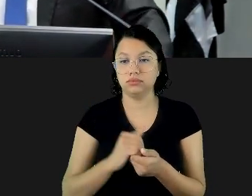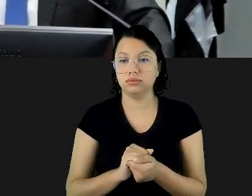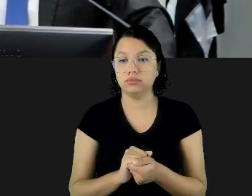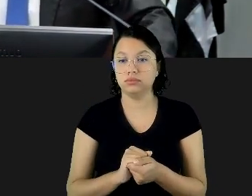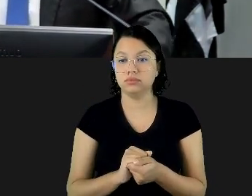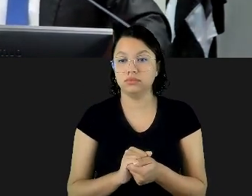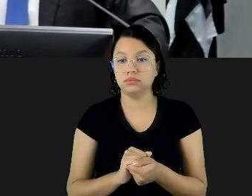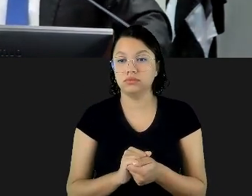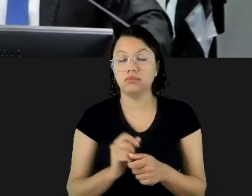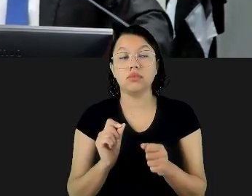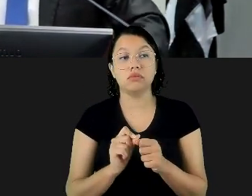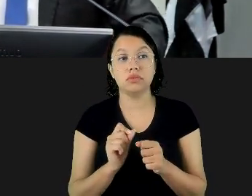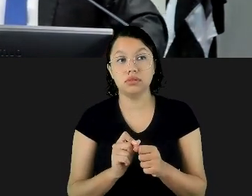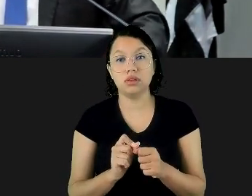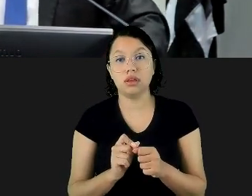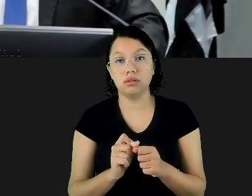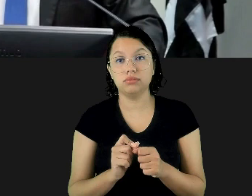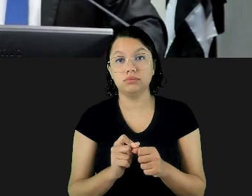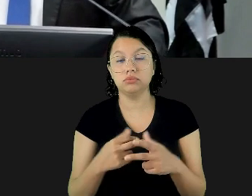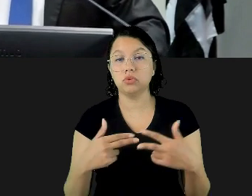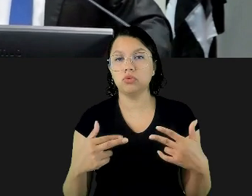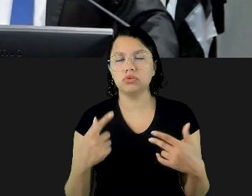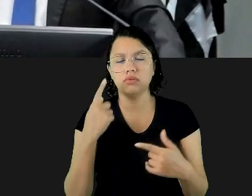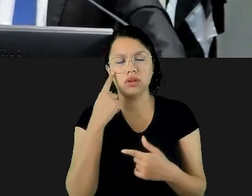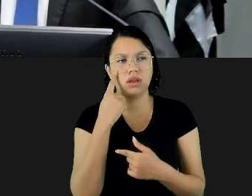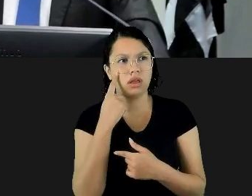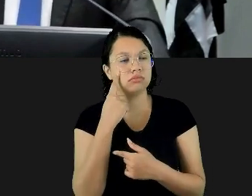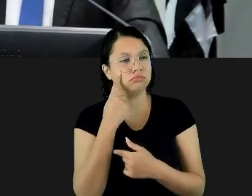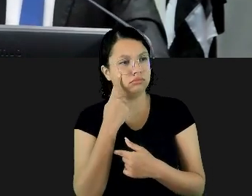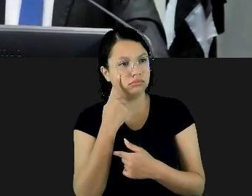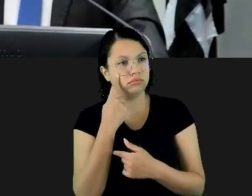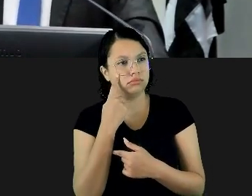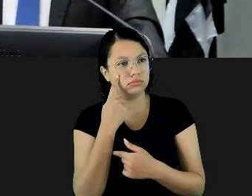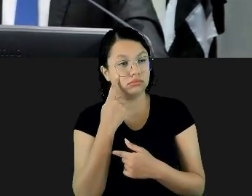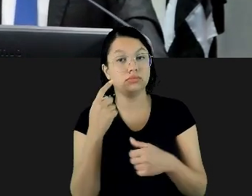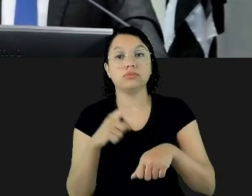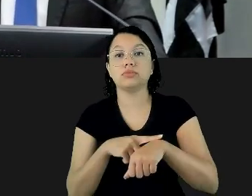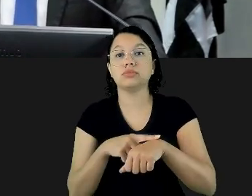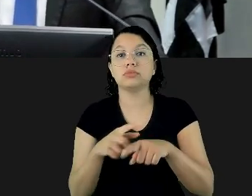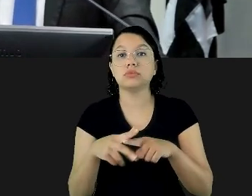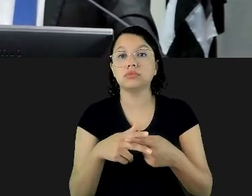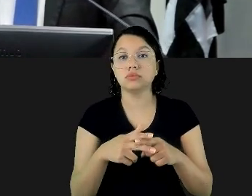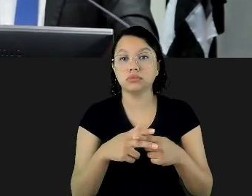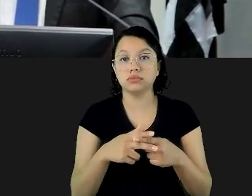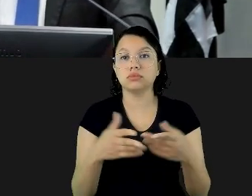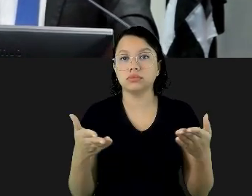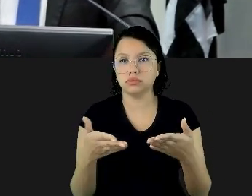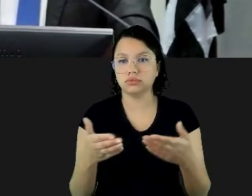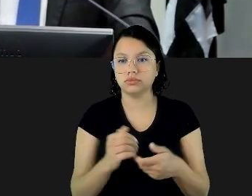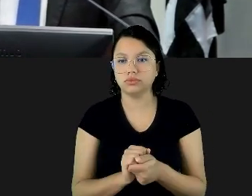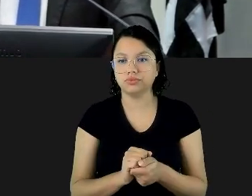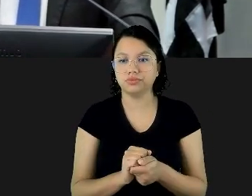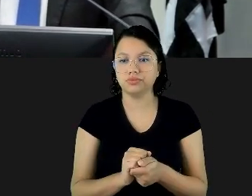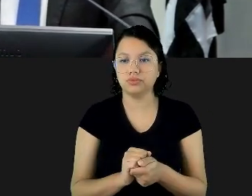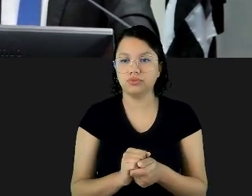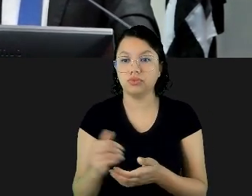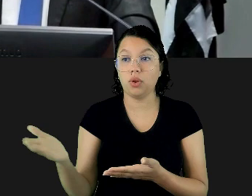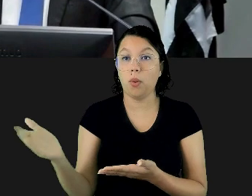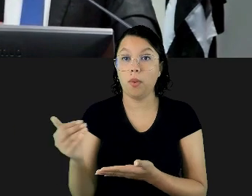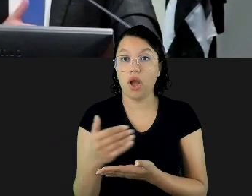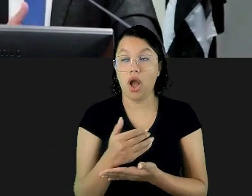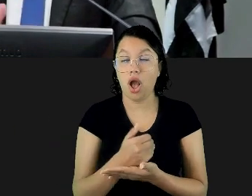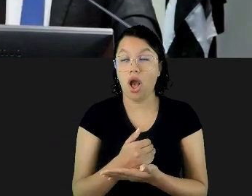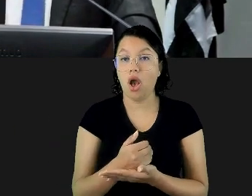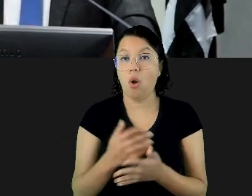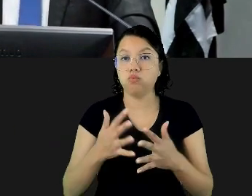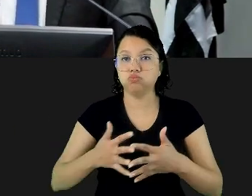interessante, que a hora de consertar é agora. Eles pegaram um caminhão, encheram de carne e falaram,